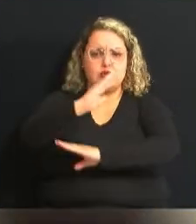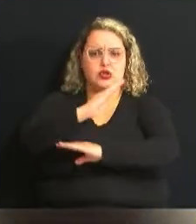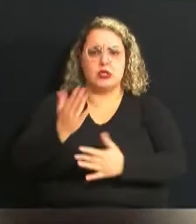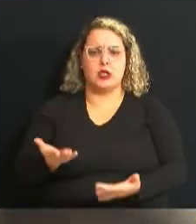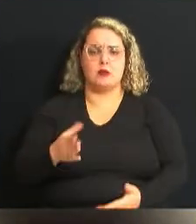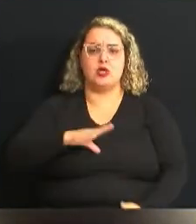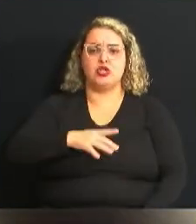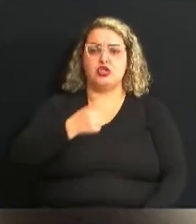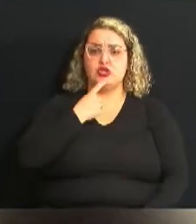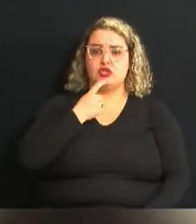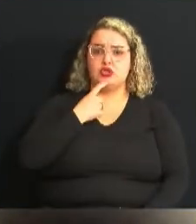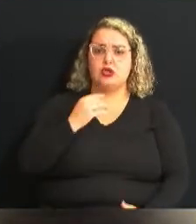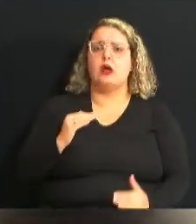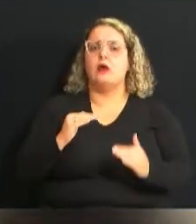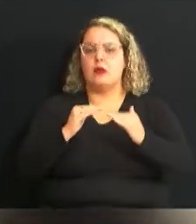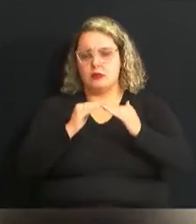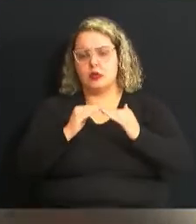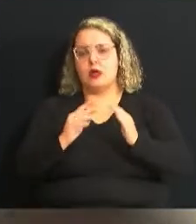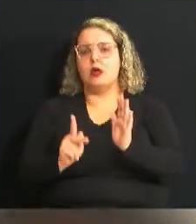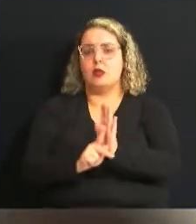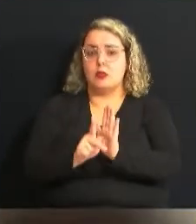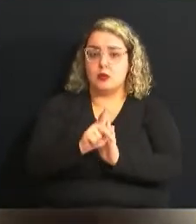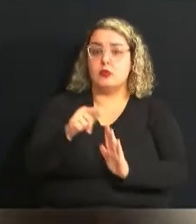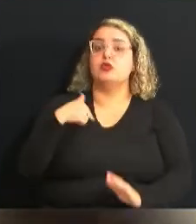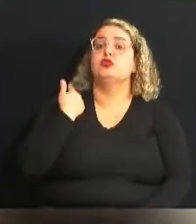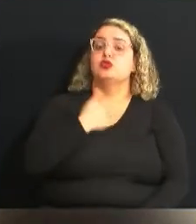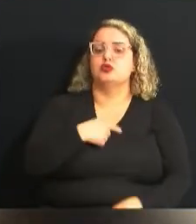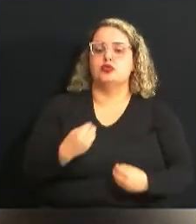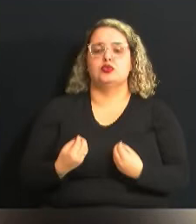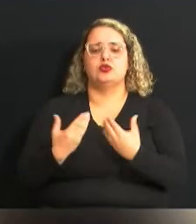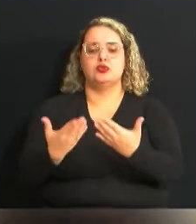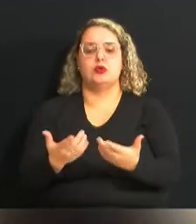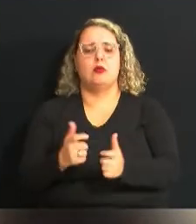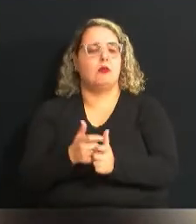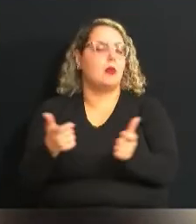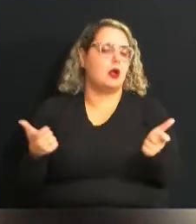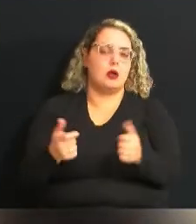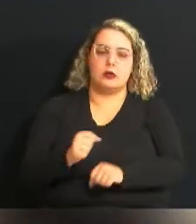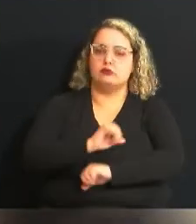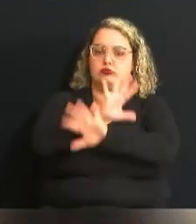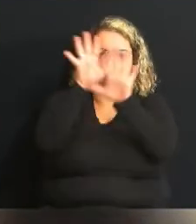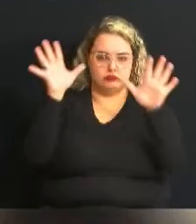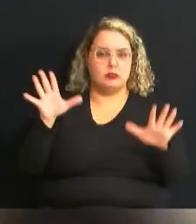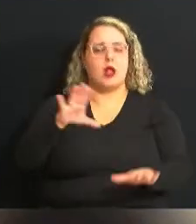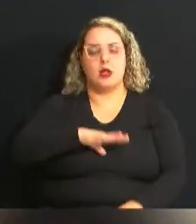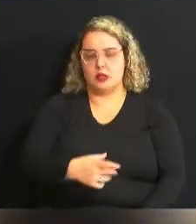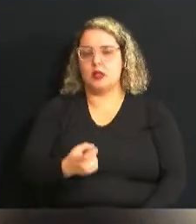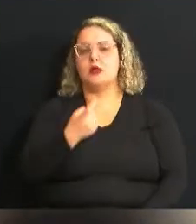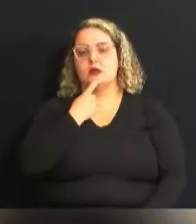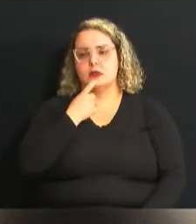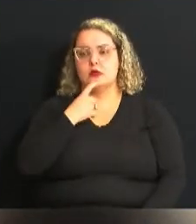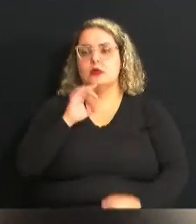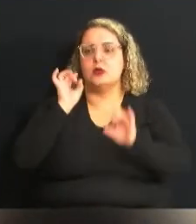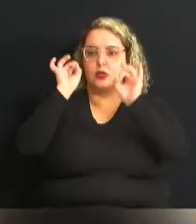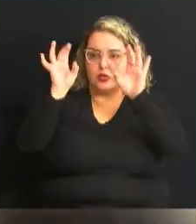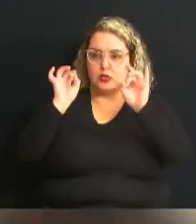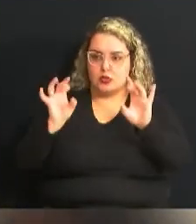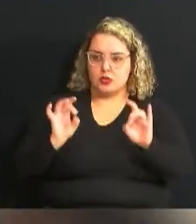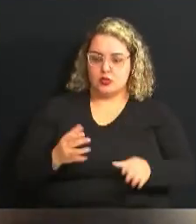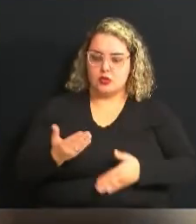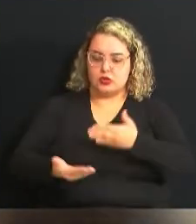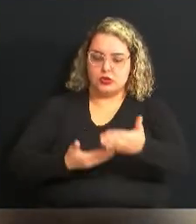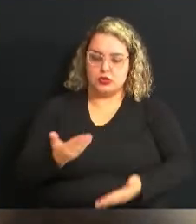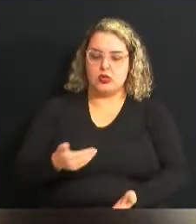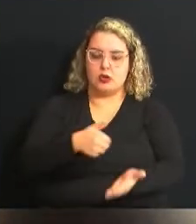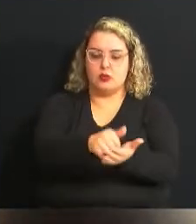será favorável a esse projeto e nós traremos maior transparência para a cidade de Campinas, especialmente se tratando de multas de